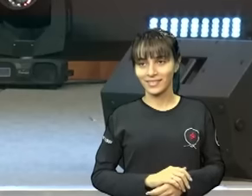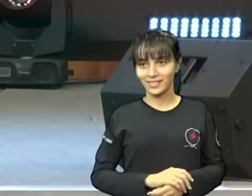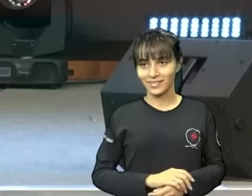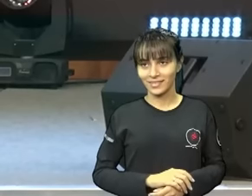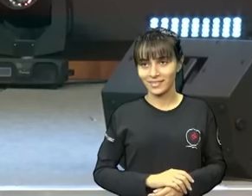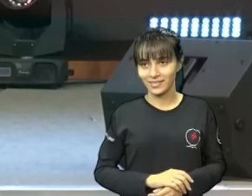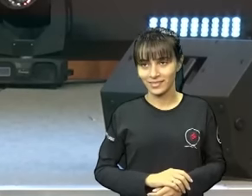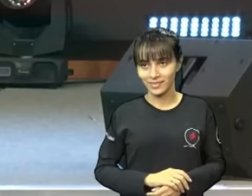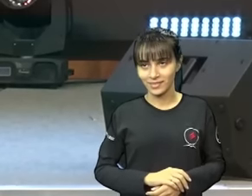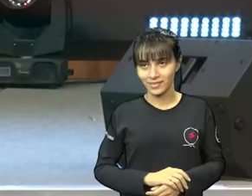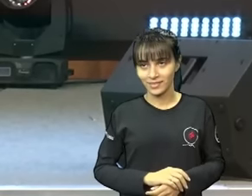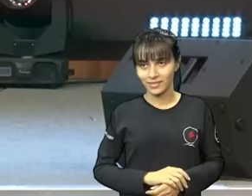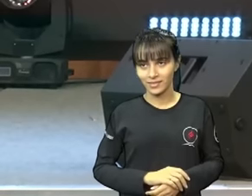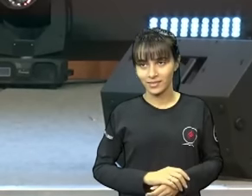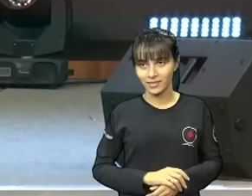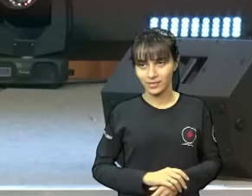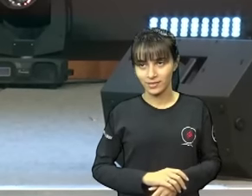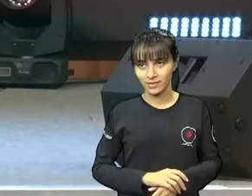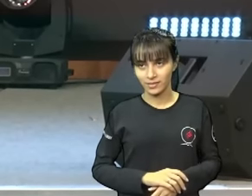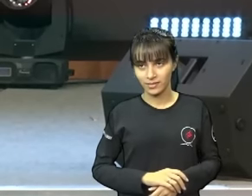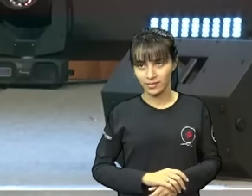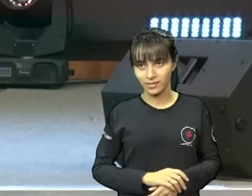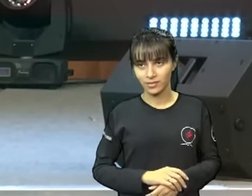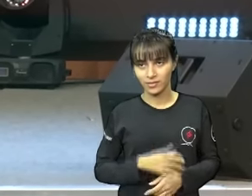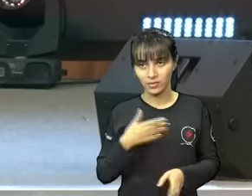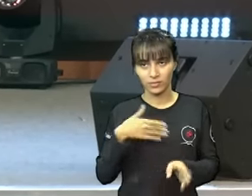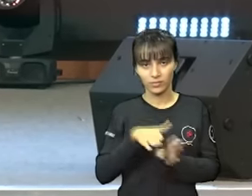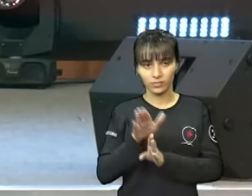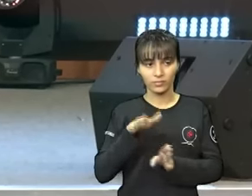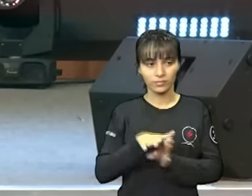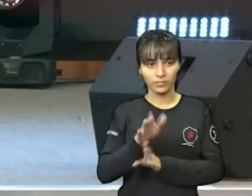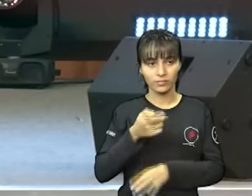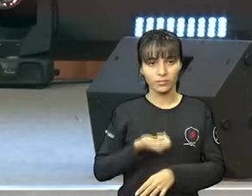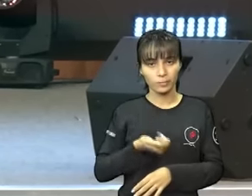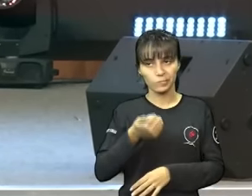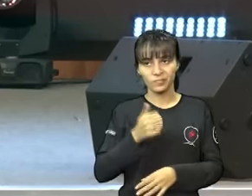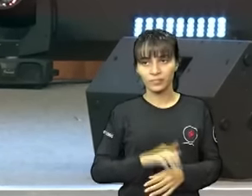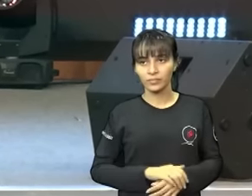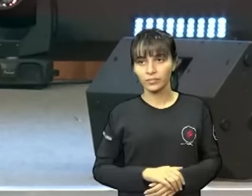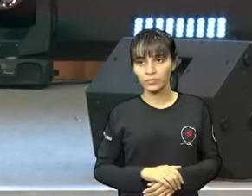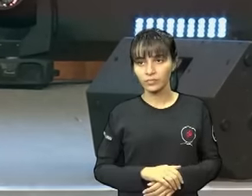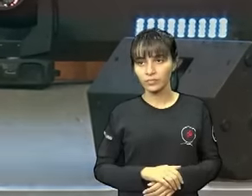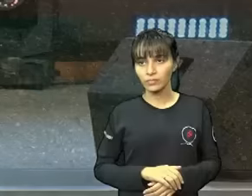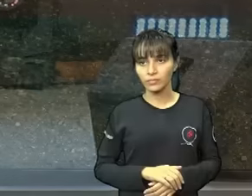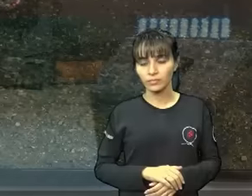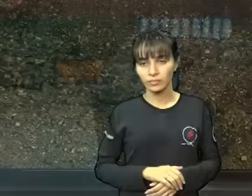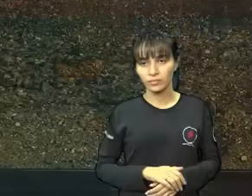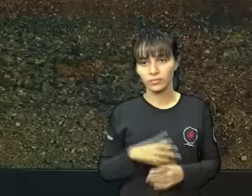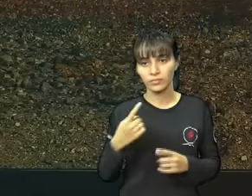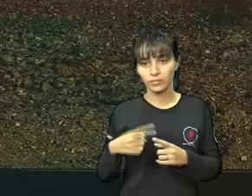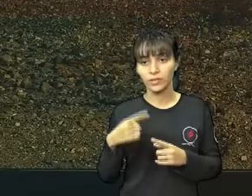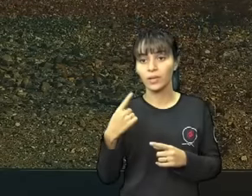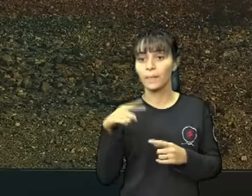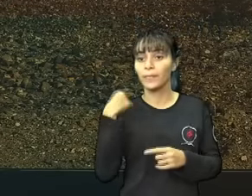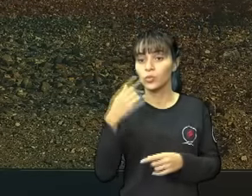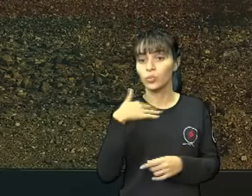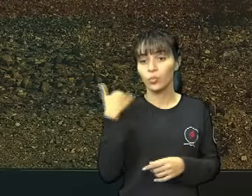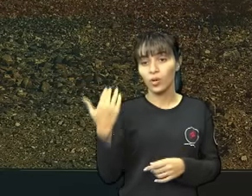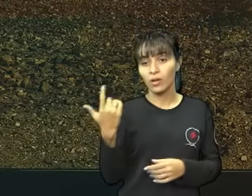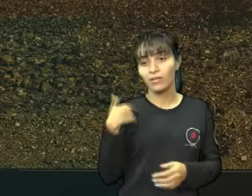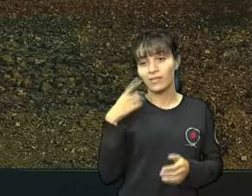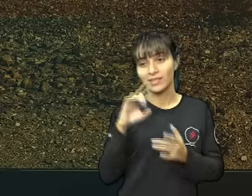e agora deixa os dar uma outra dica para você a escolha nessa vida não depois que eu morrer eu já vou deixar